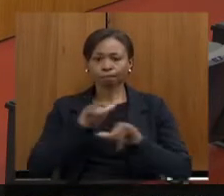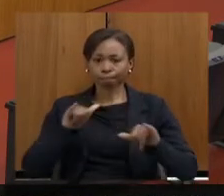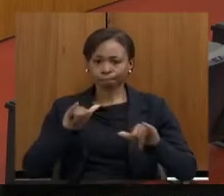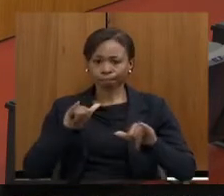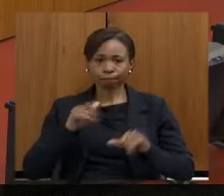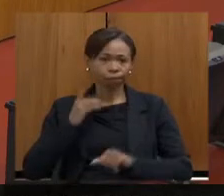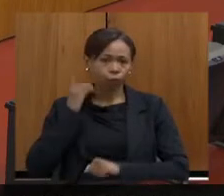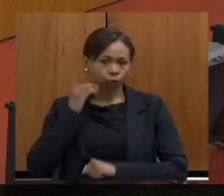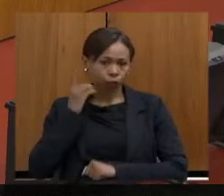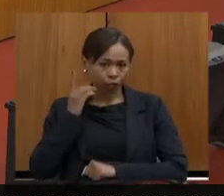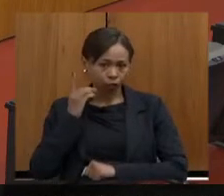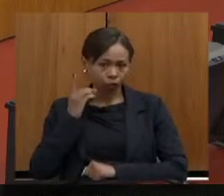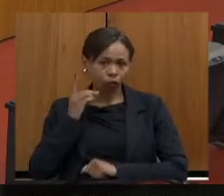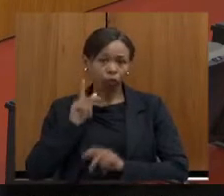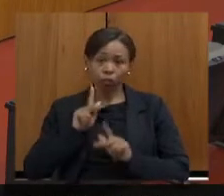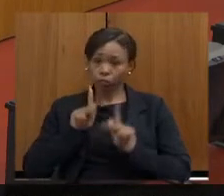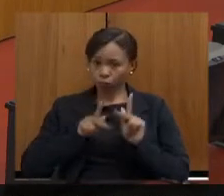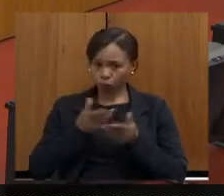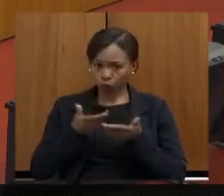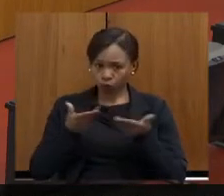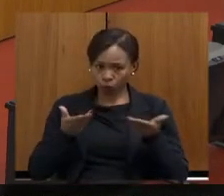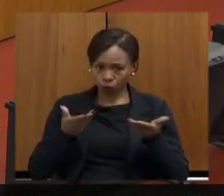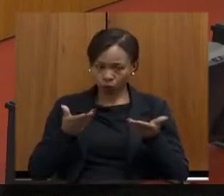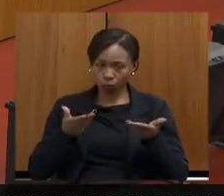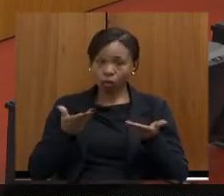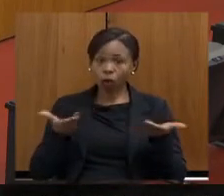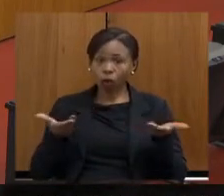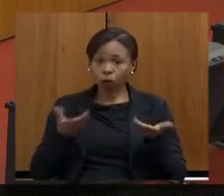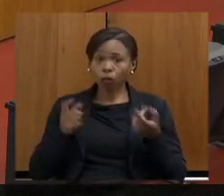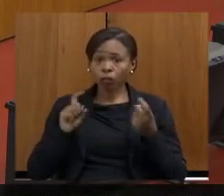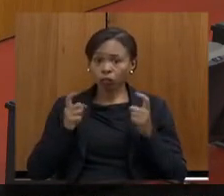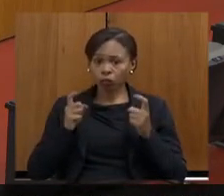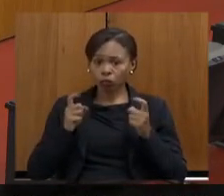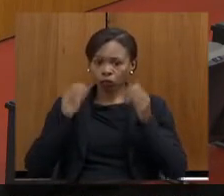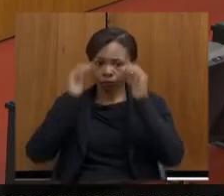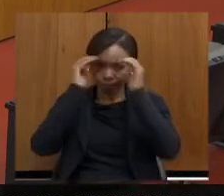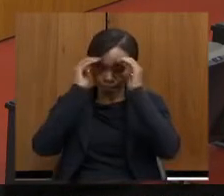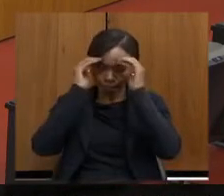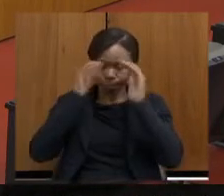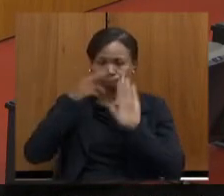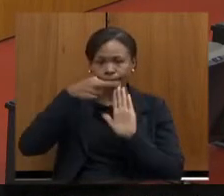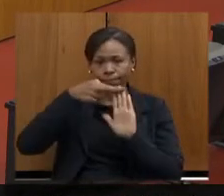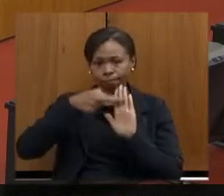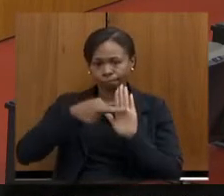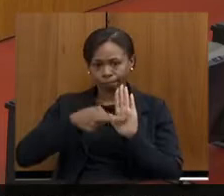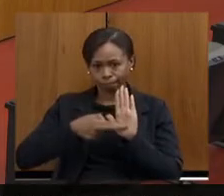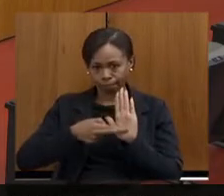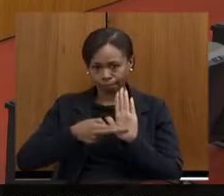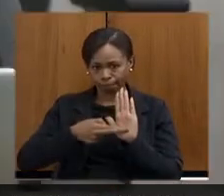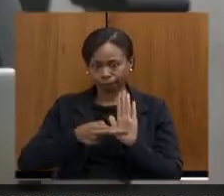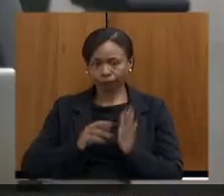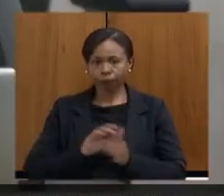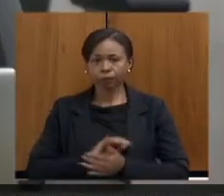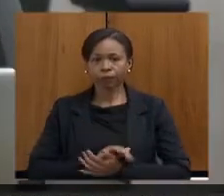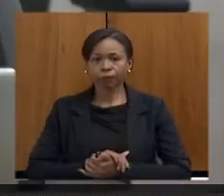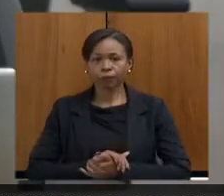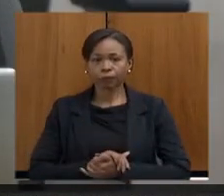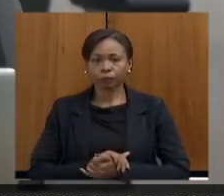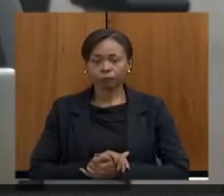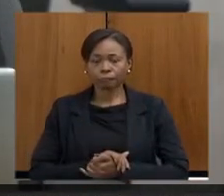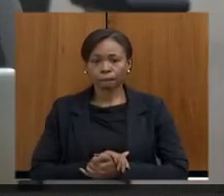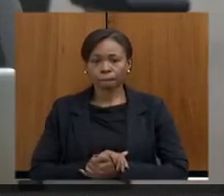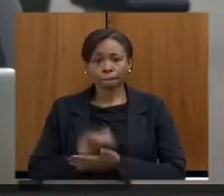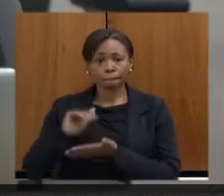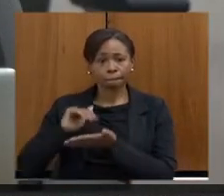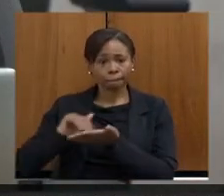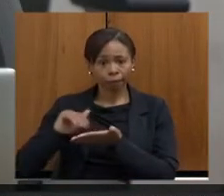convidados que os atos desta reunião obedecerão às seguintes normas e procedimentos. A